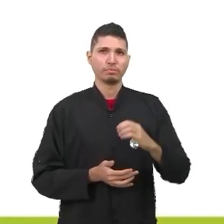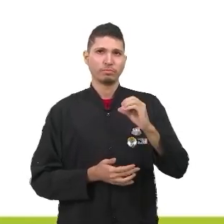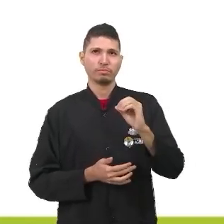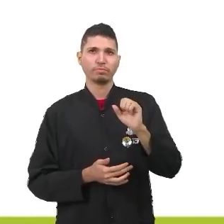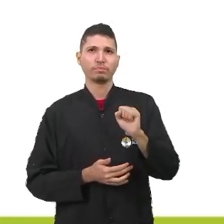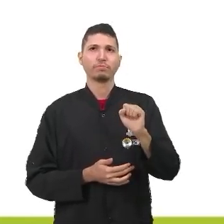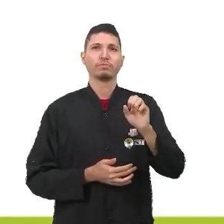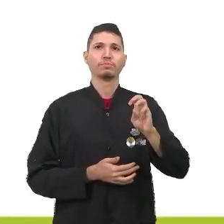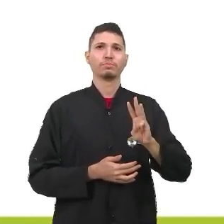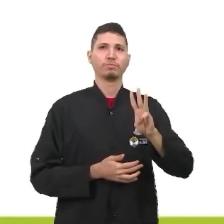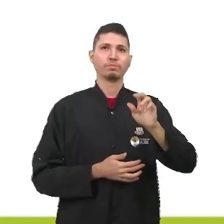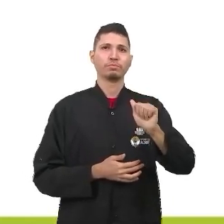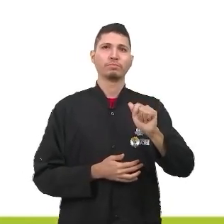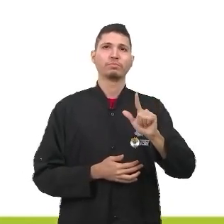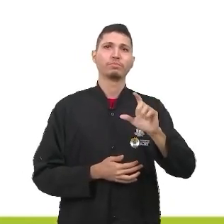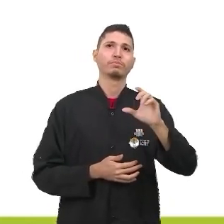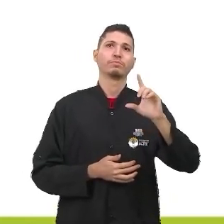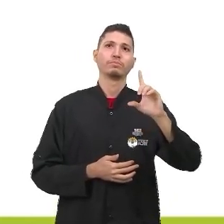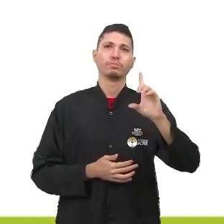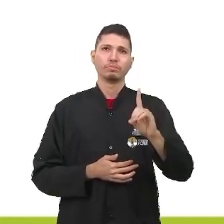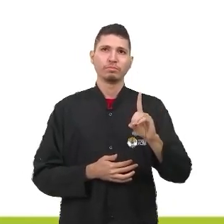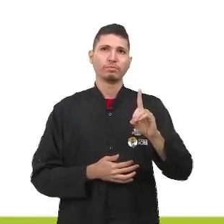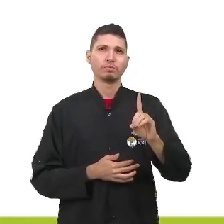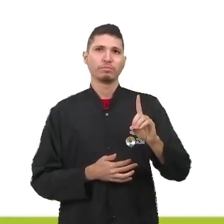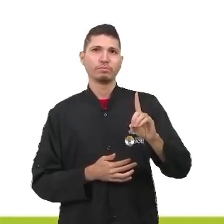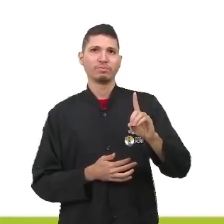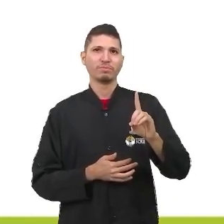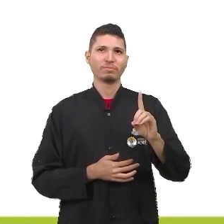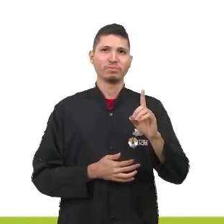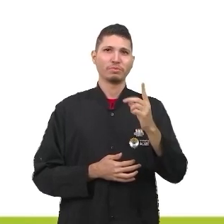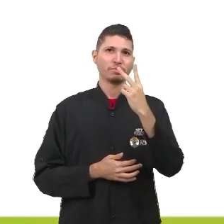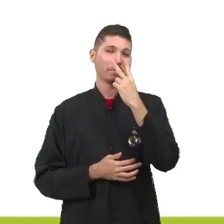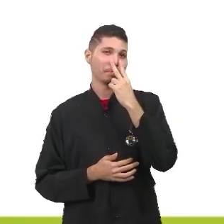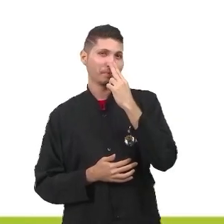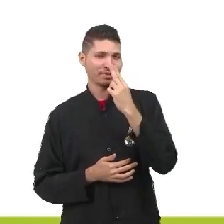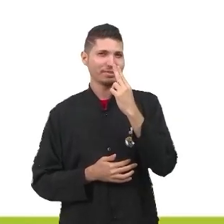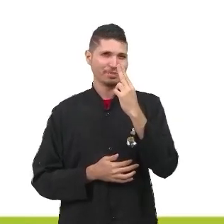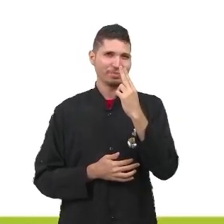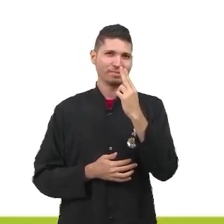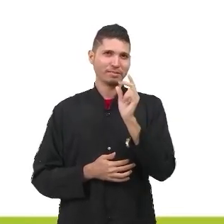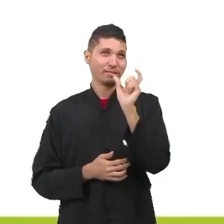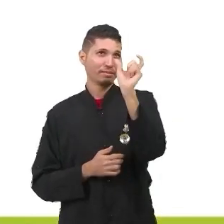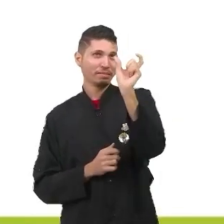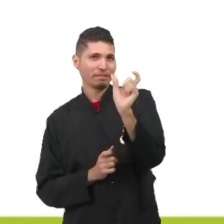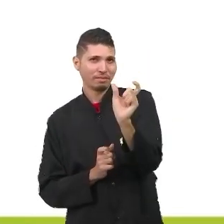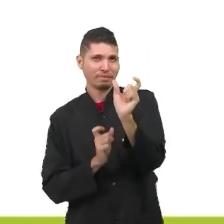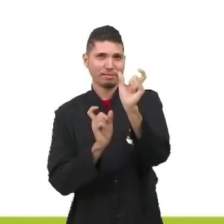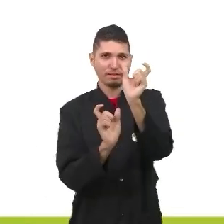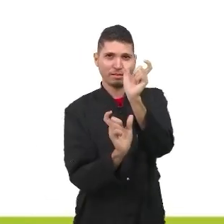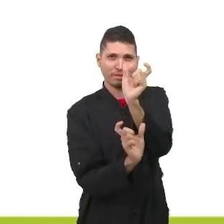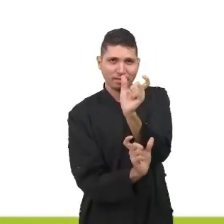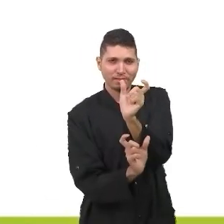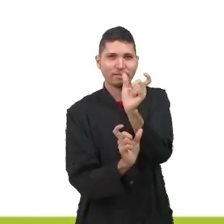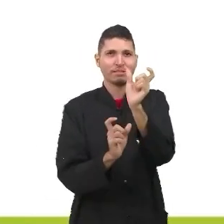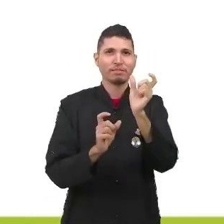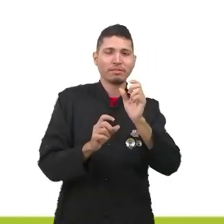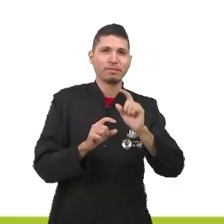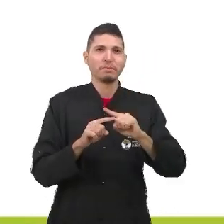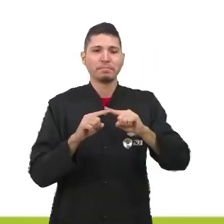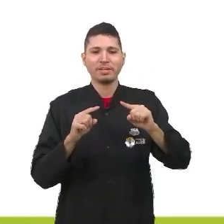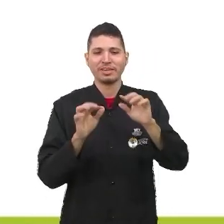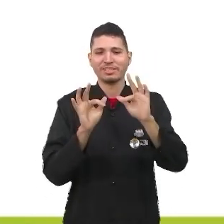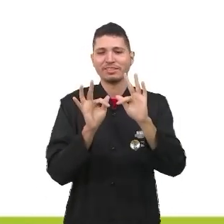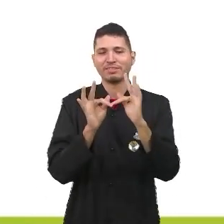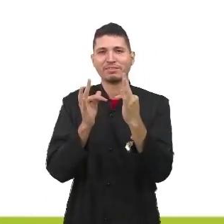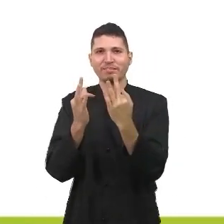de Andrade, né? Que por mais que os nomes são parecidos, mas eles não têm nenhum vínculo assim familiar,